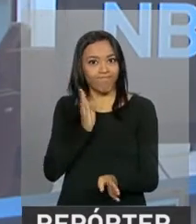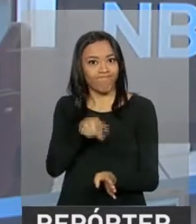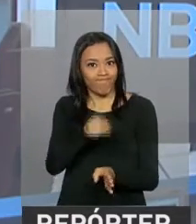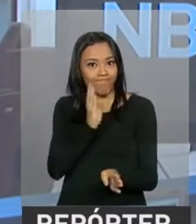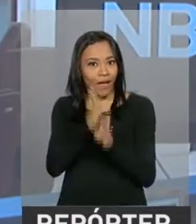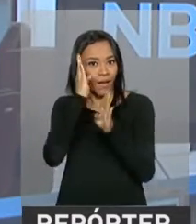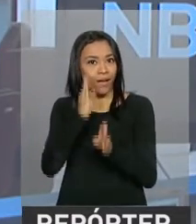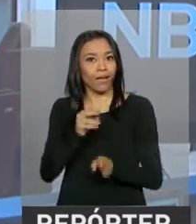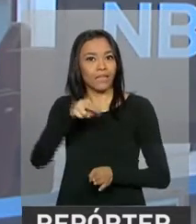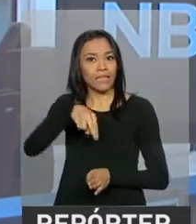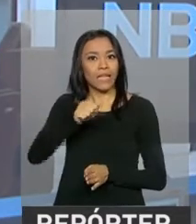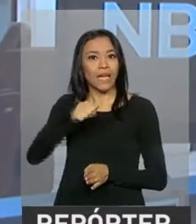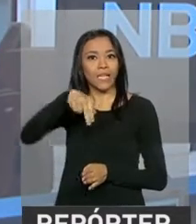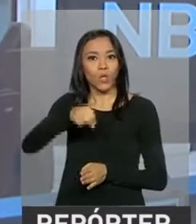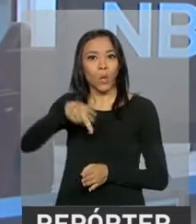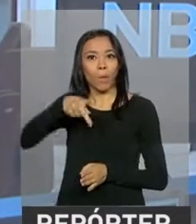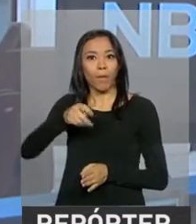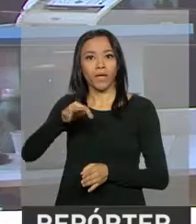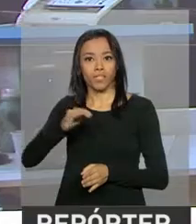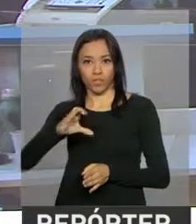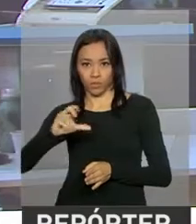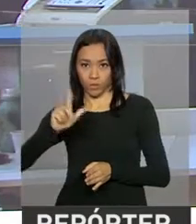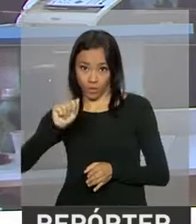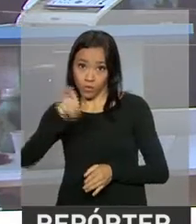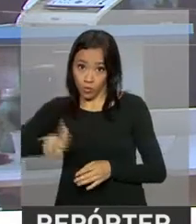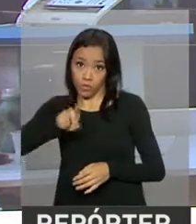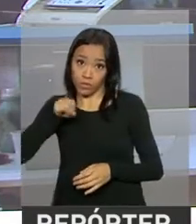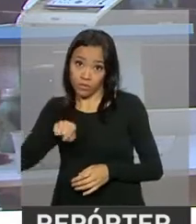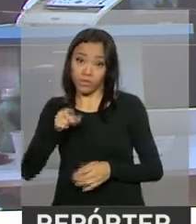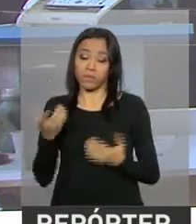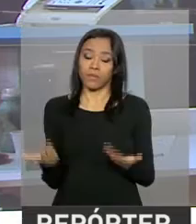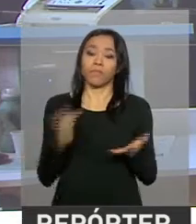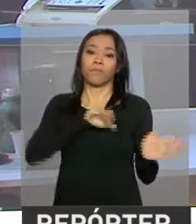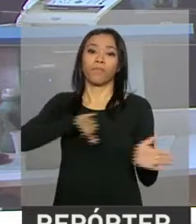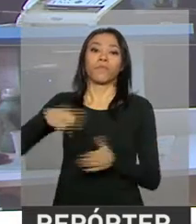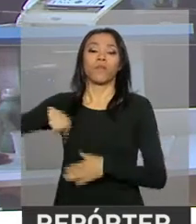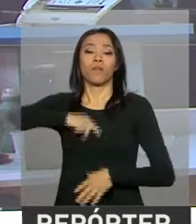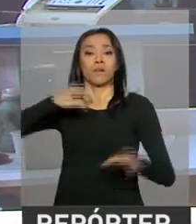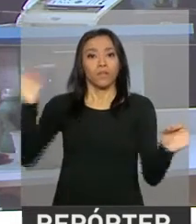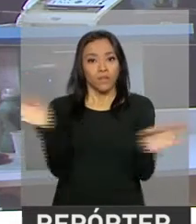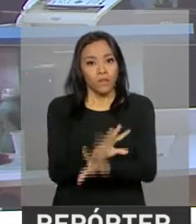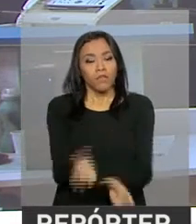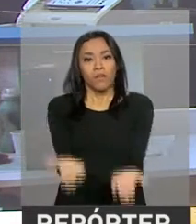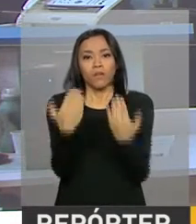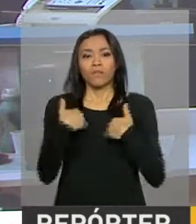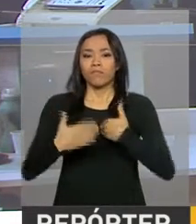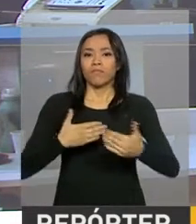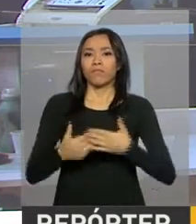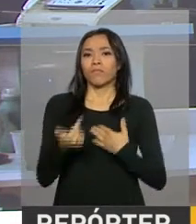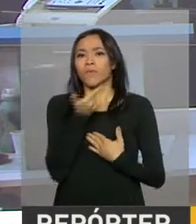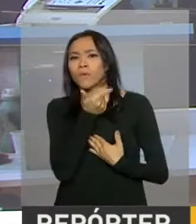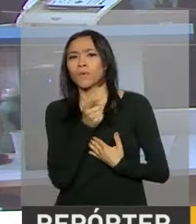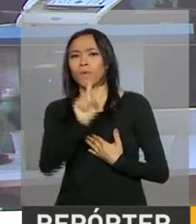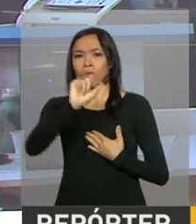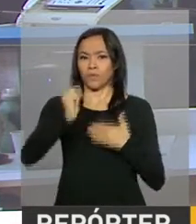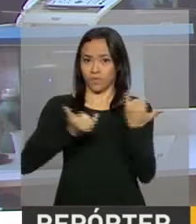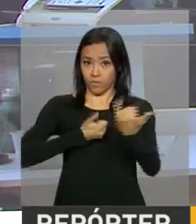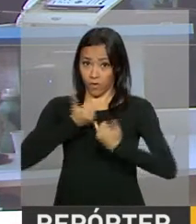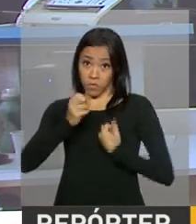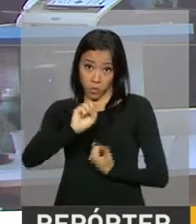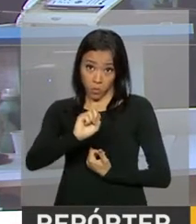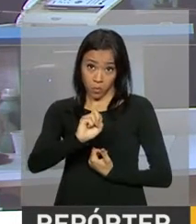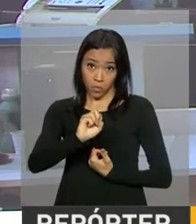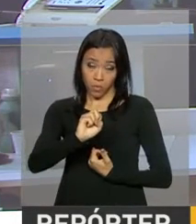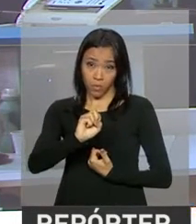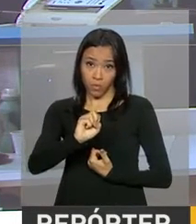baseada em nanopartículas e nós ficamos por aqui voltamos a qualquer momento com outras informações ou as